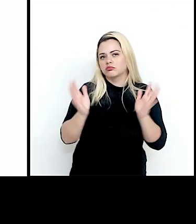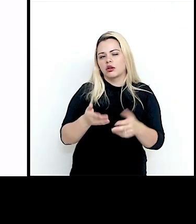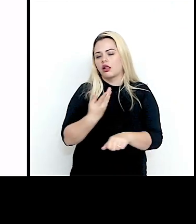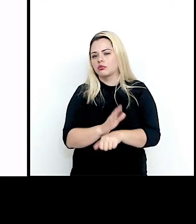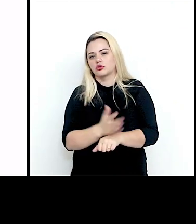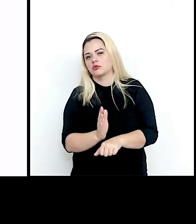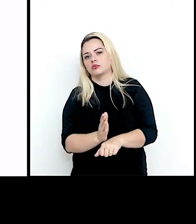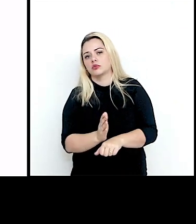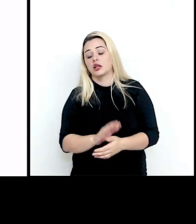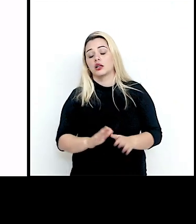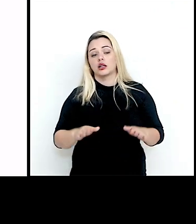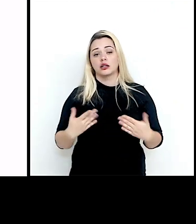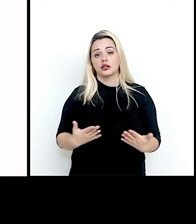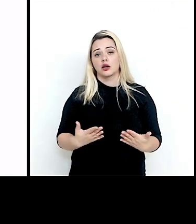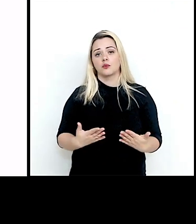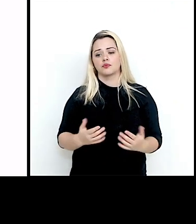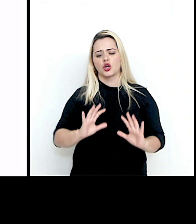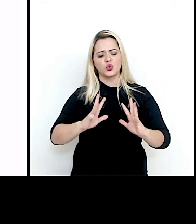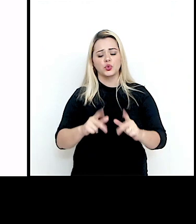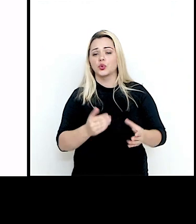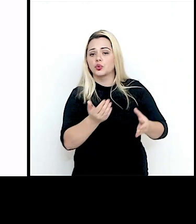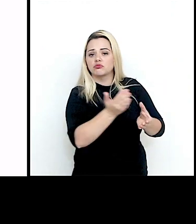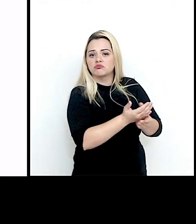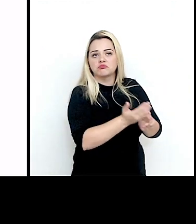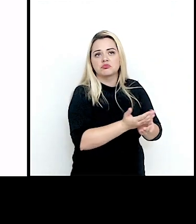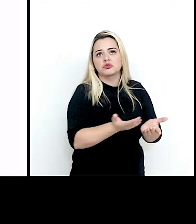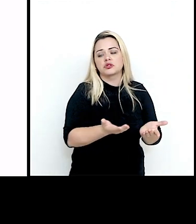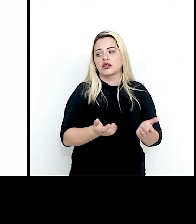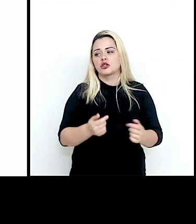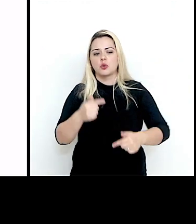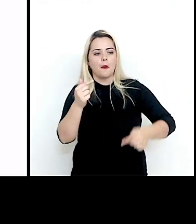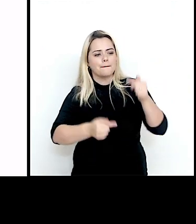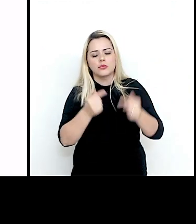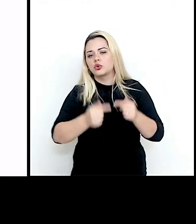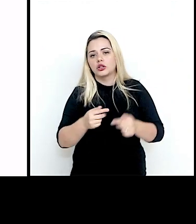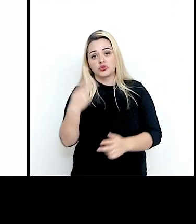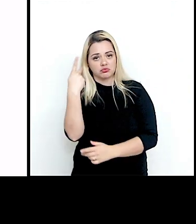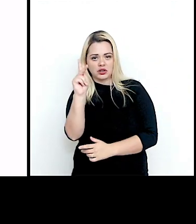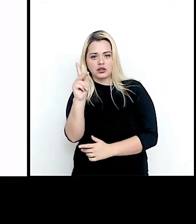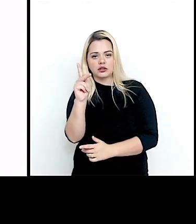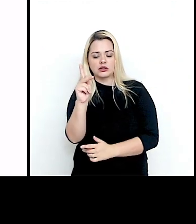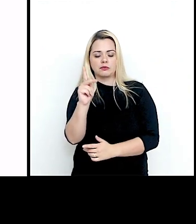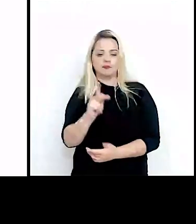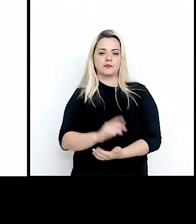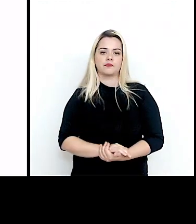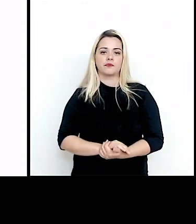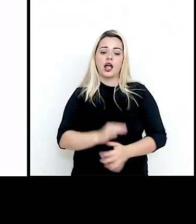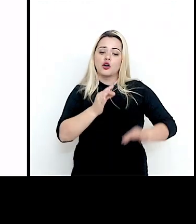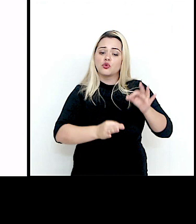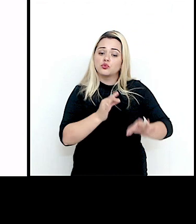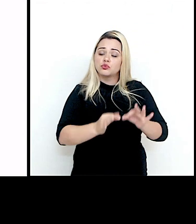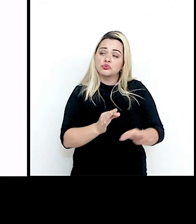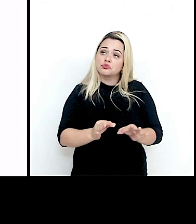eles e nos processos na antes de políticos deles não era de uma